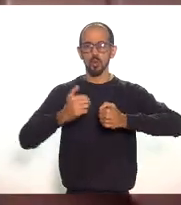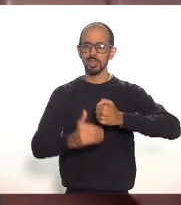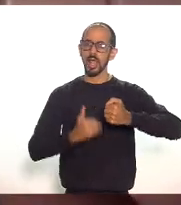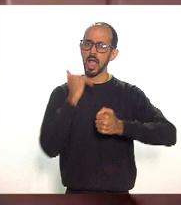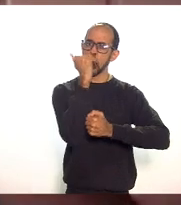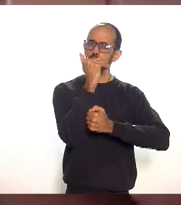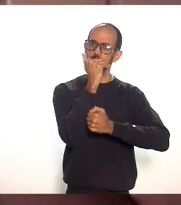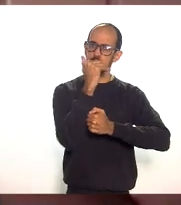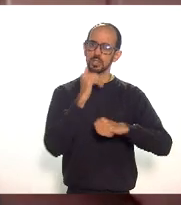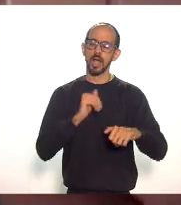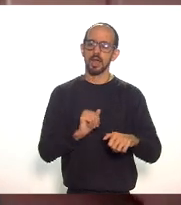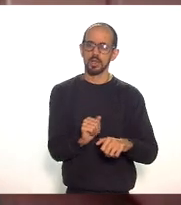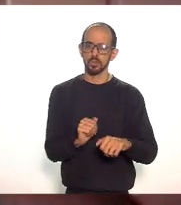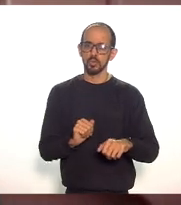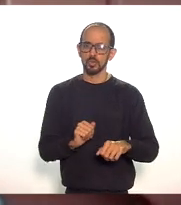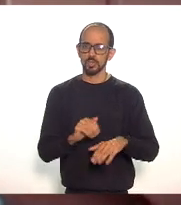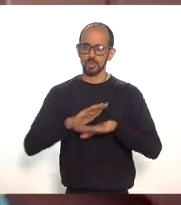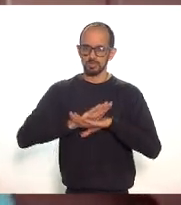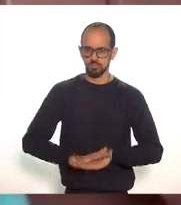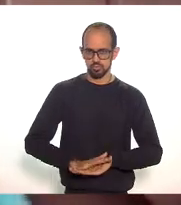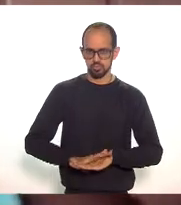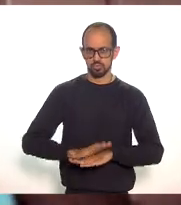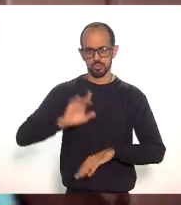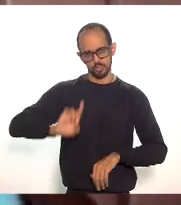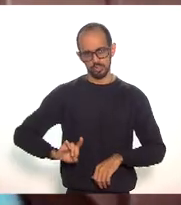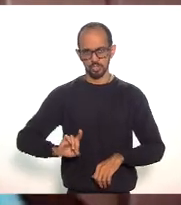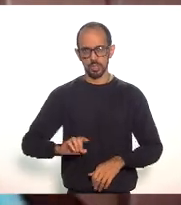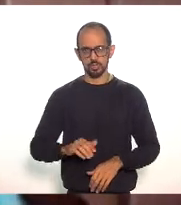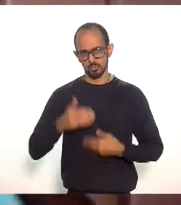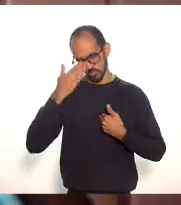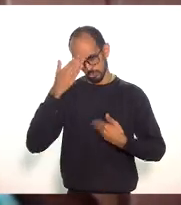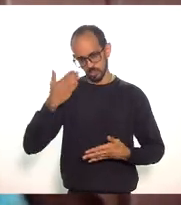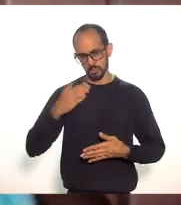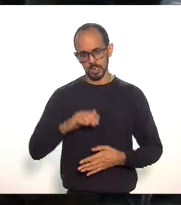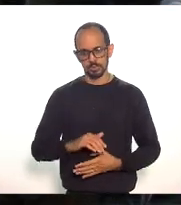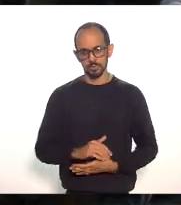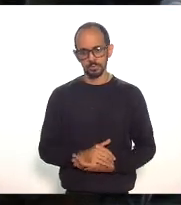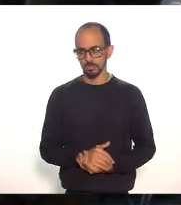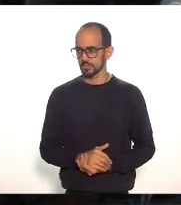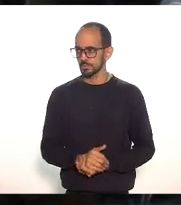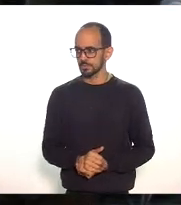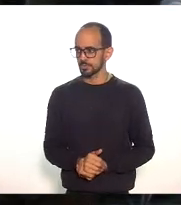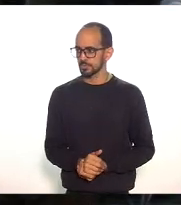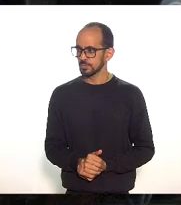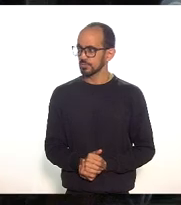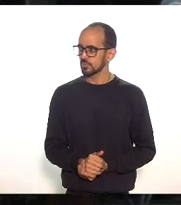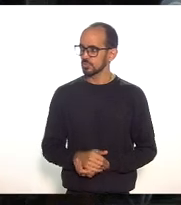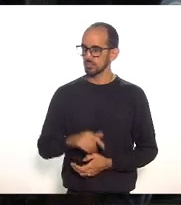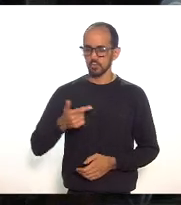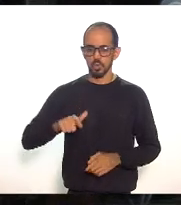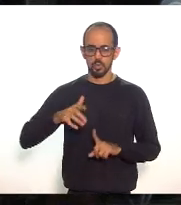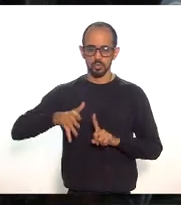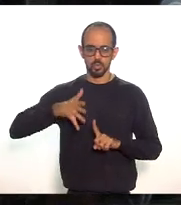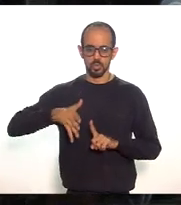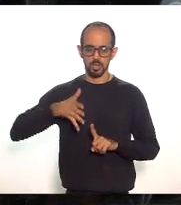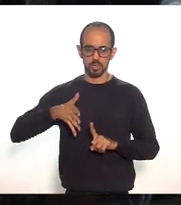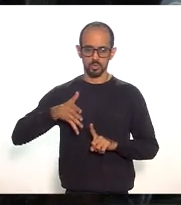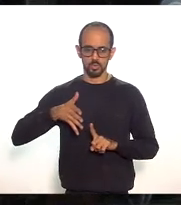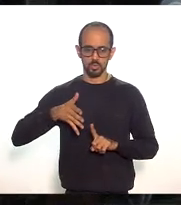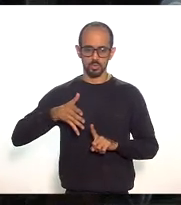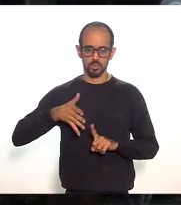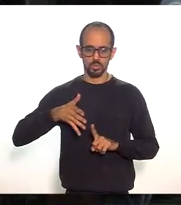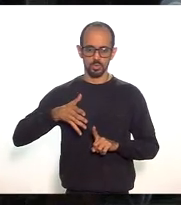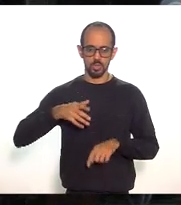supressão de direitos nesse país. Muito obrigada, presidente. Próximo orador inscrito é o nobre deputado